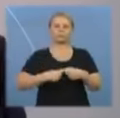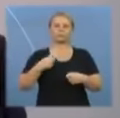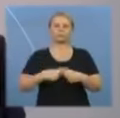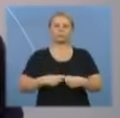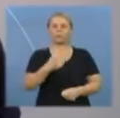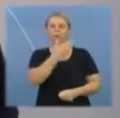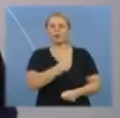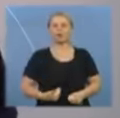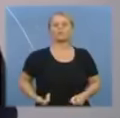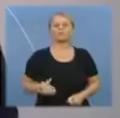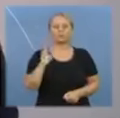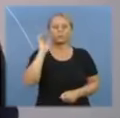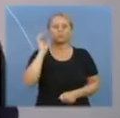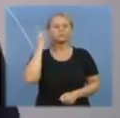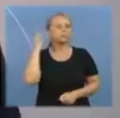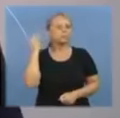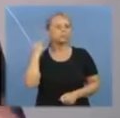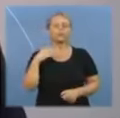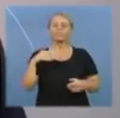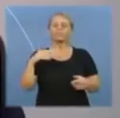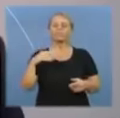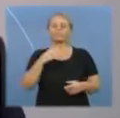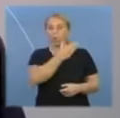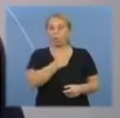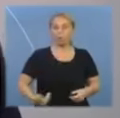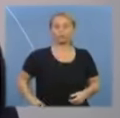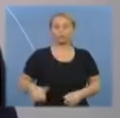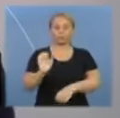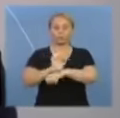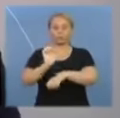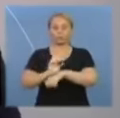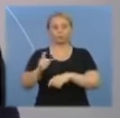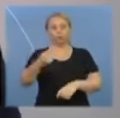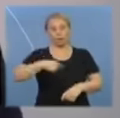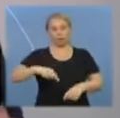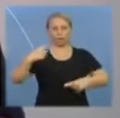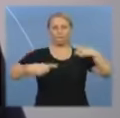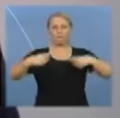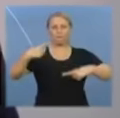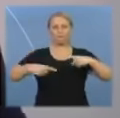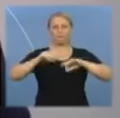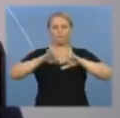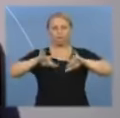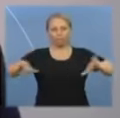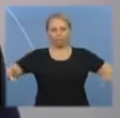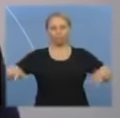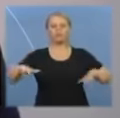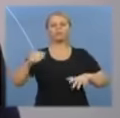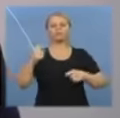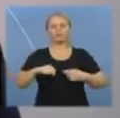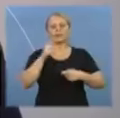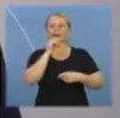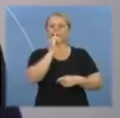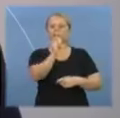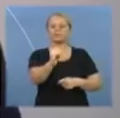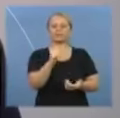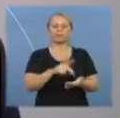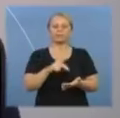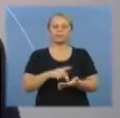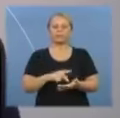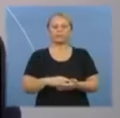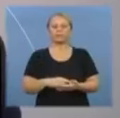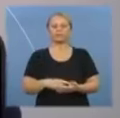do estado, que nós precisamos, nesse momento, de atenção, deixar a politicagem de lado, falar a verdade para a população. E, claro, eu sempre vou vir aqui